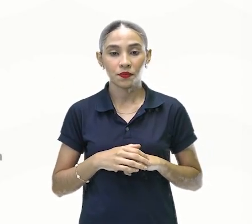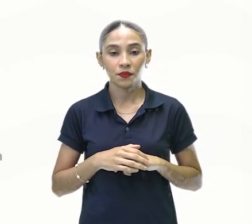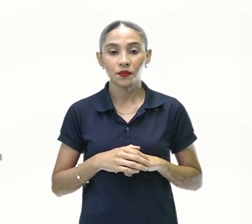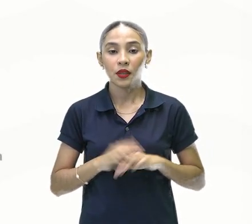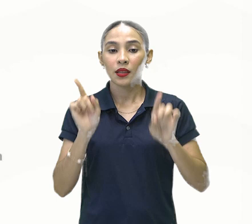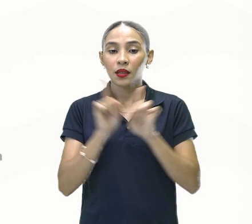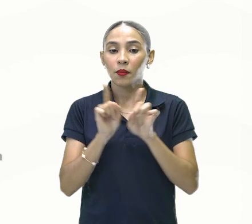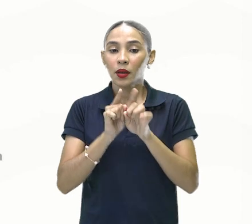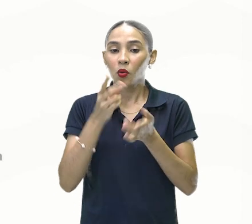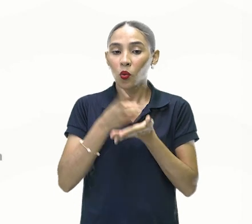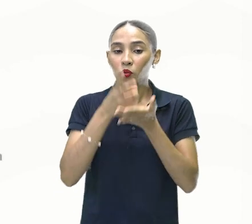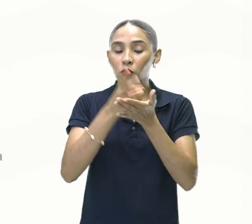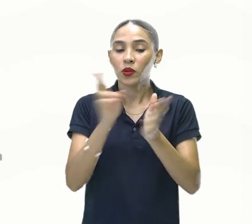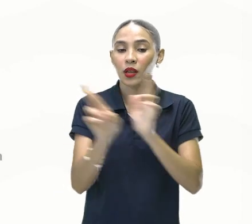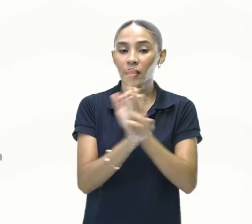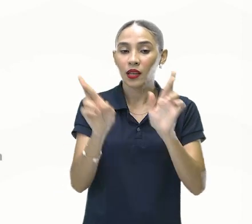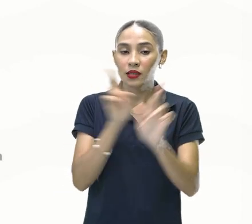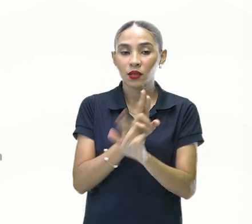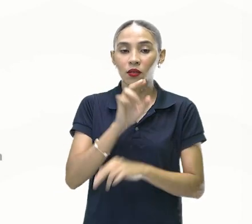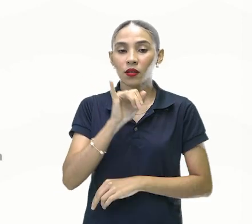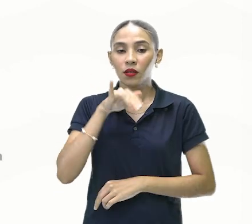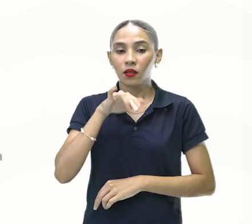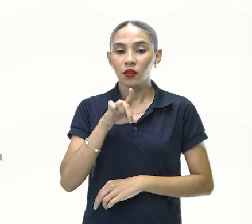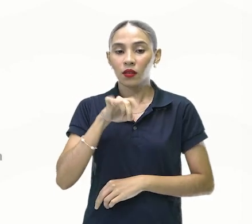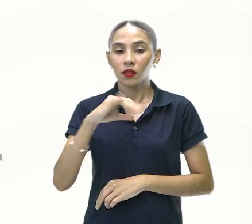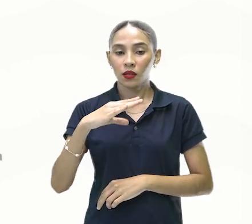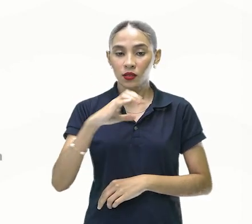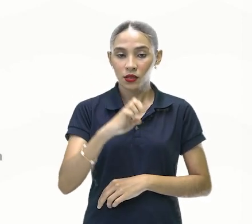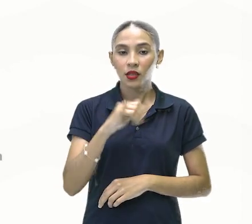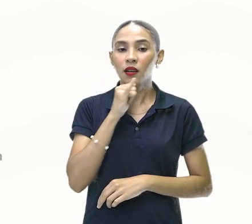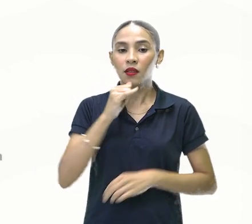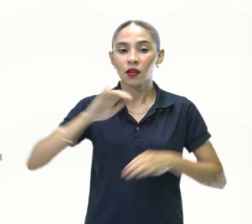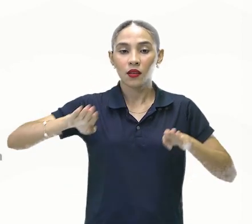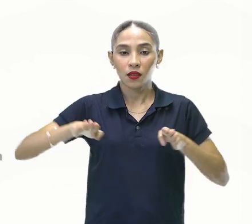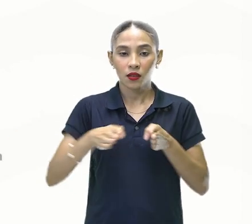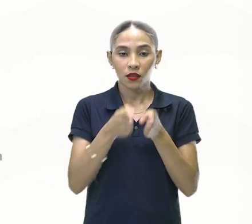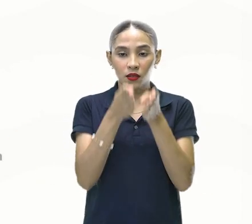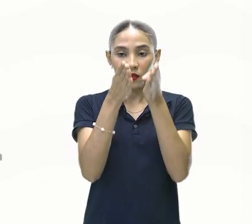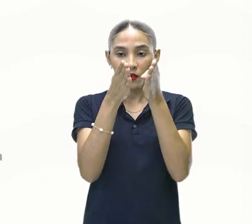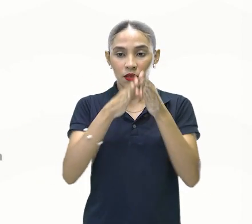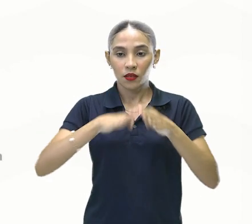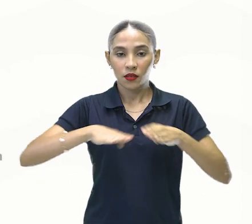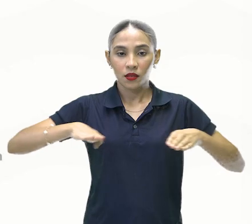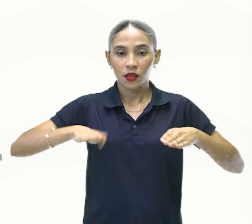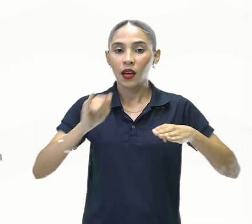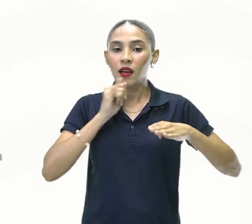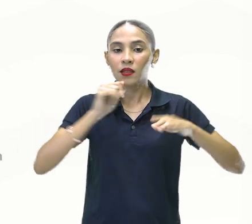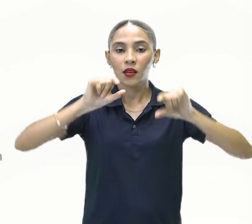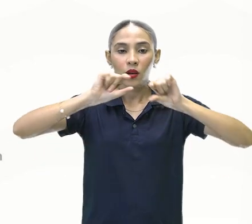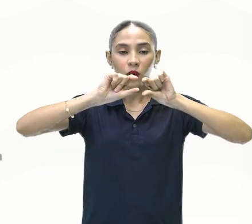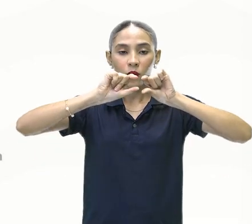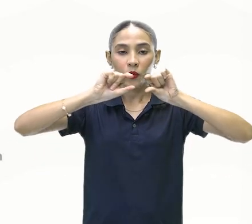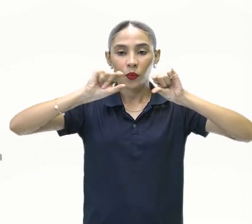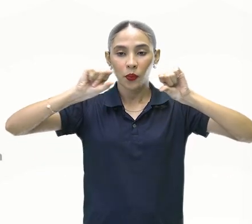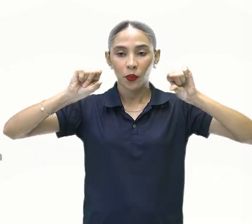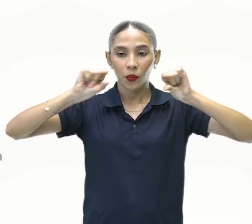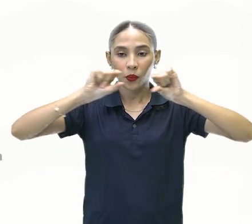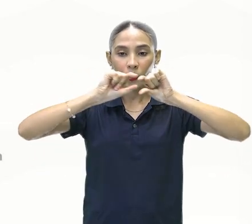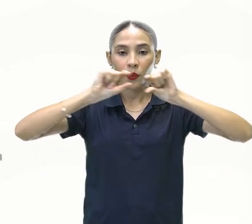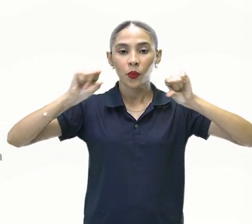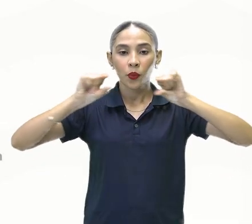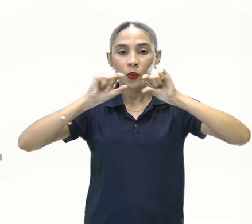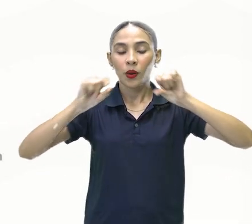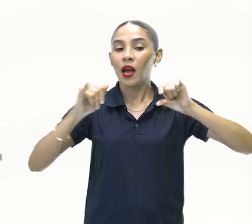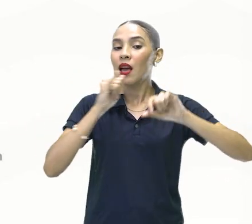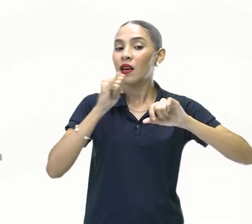E mantendo ainda a relação entre o índice de refração do meio e da lente, as lentes de bordos